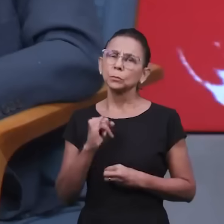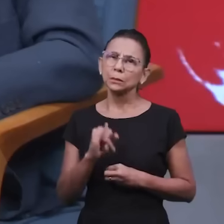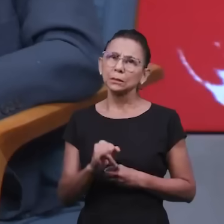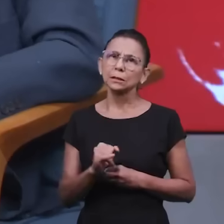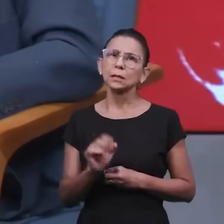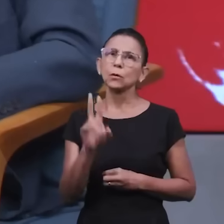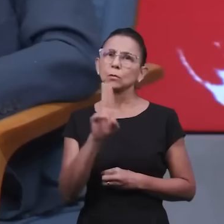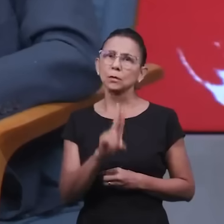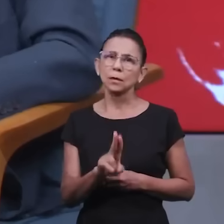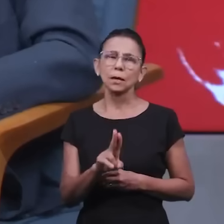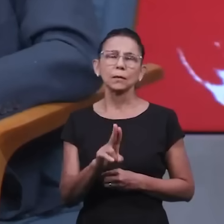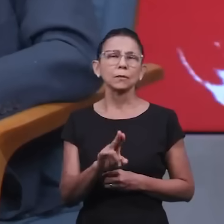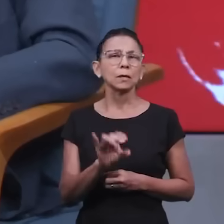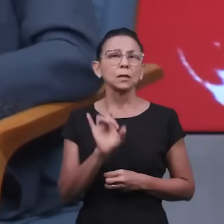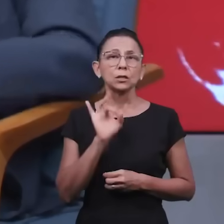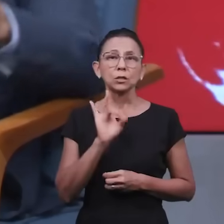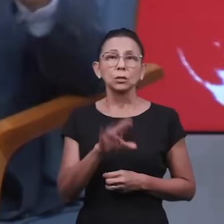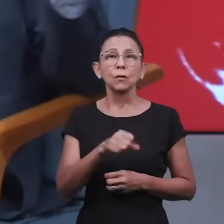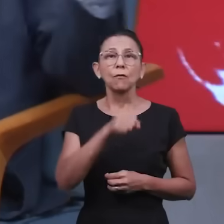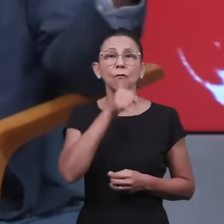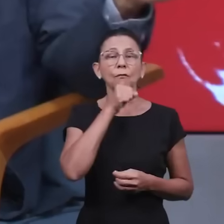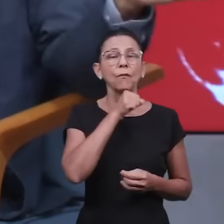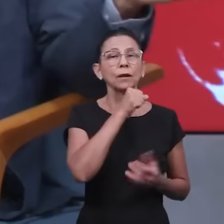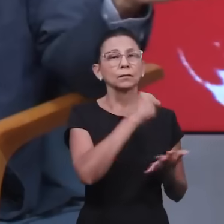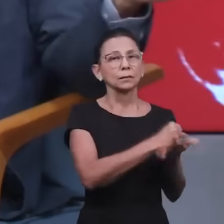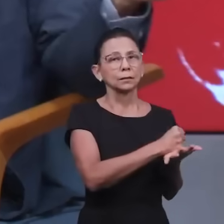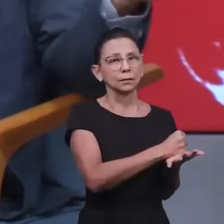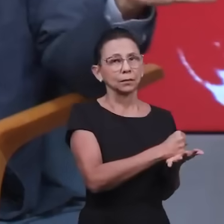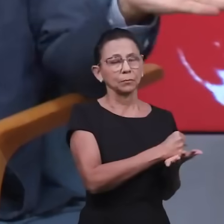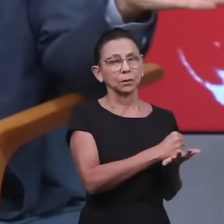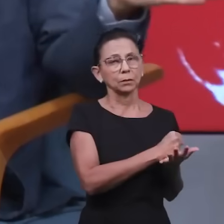Velho Testamento? Tanto na forma